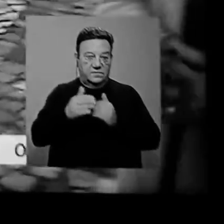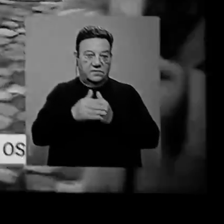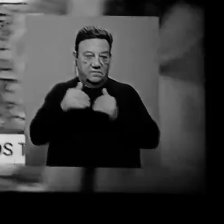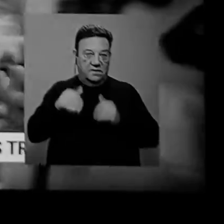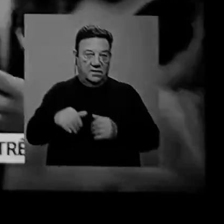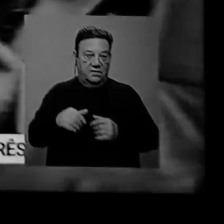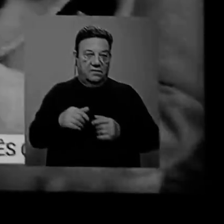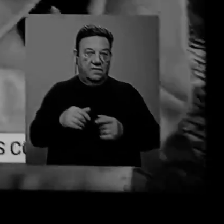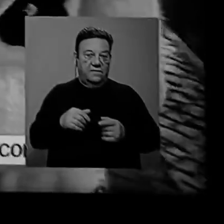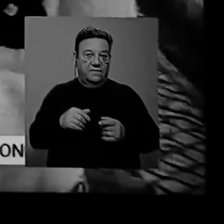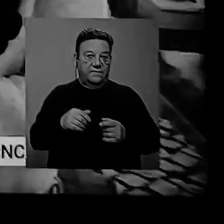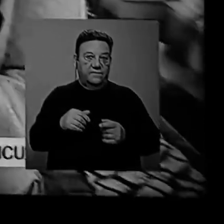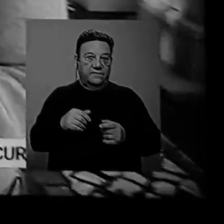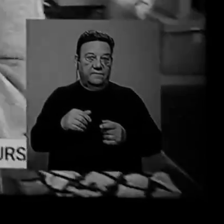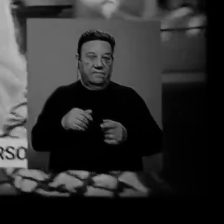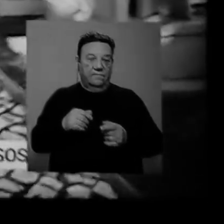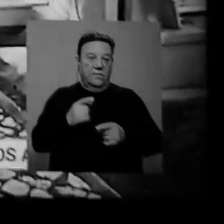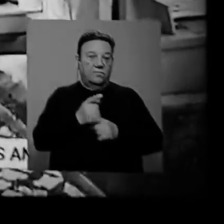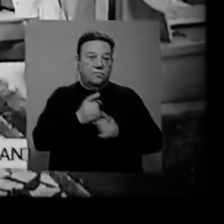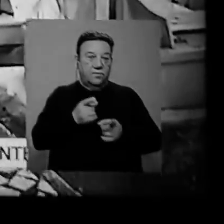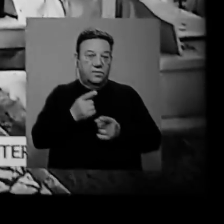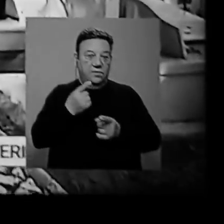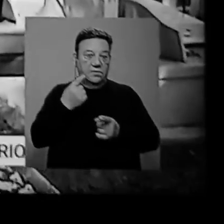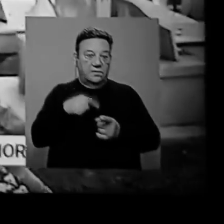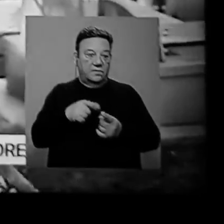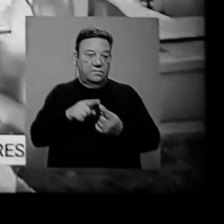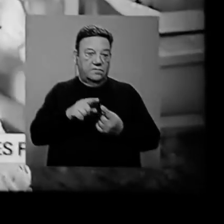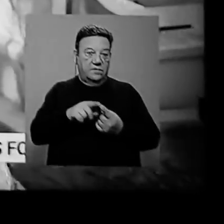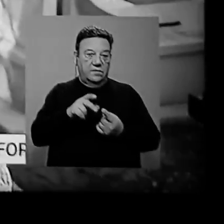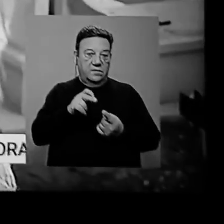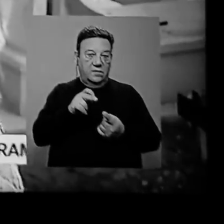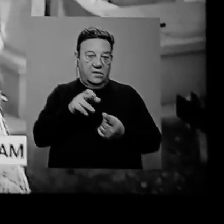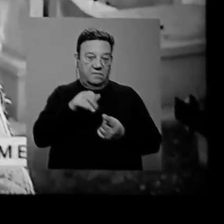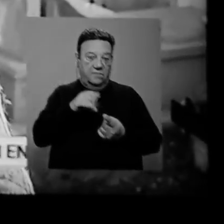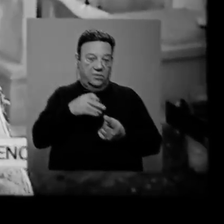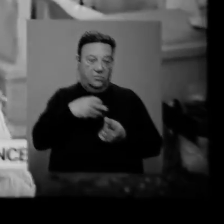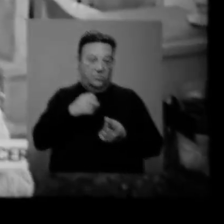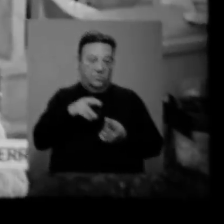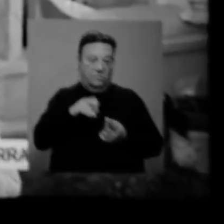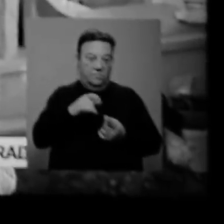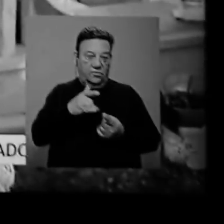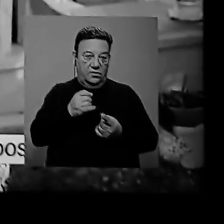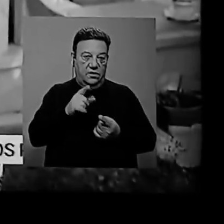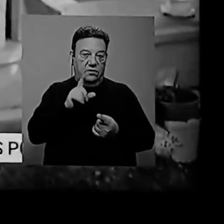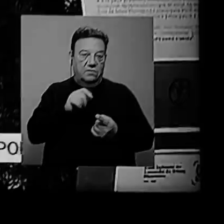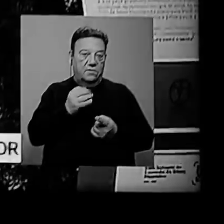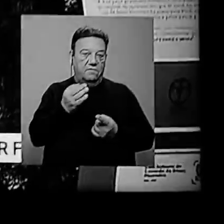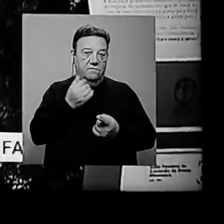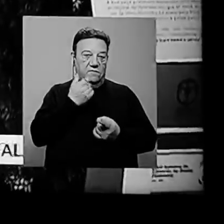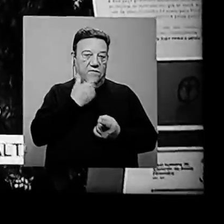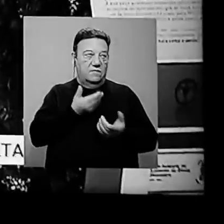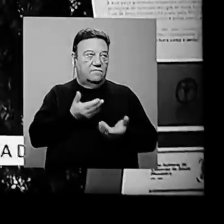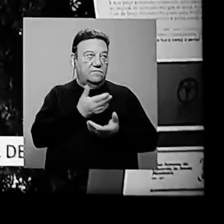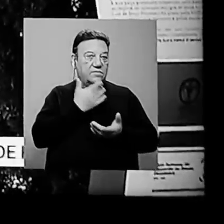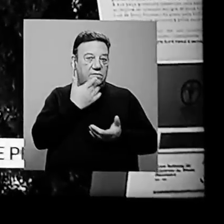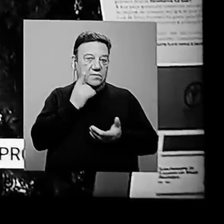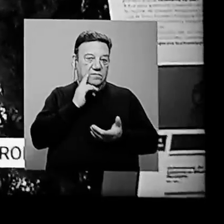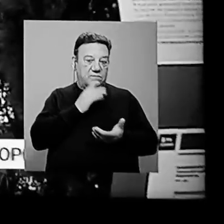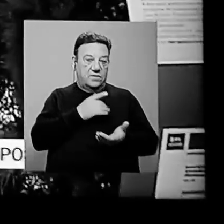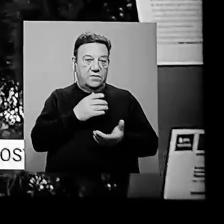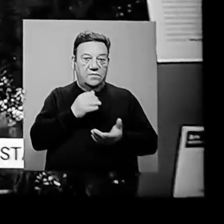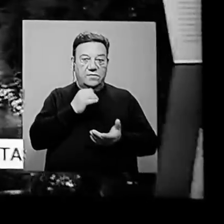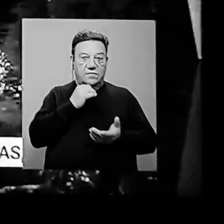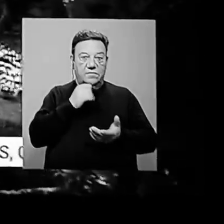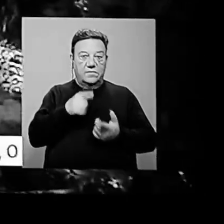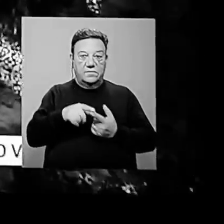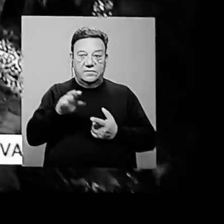cemitério, porque contempla o Armínio Monteiro, que foi também um diplomata de relevância, que permitiu